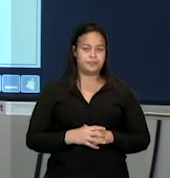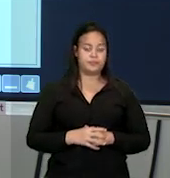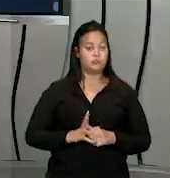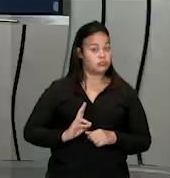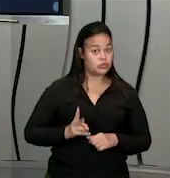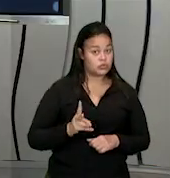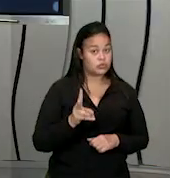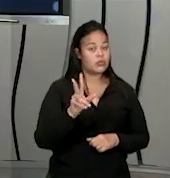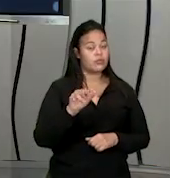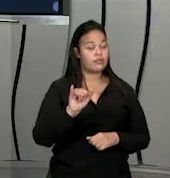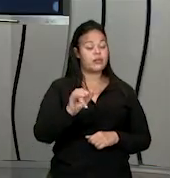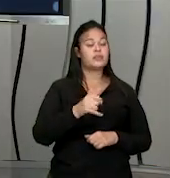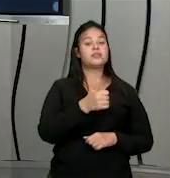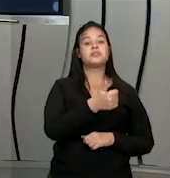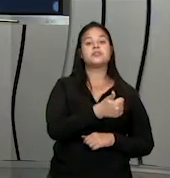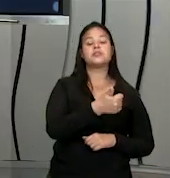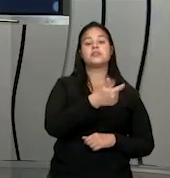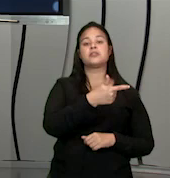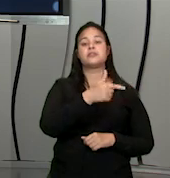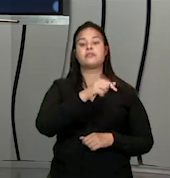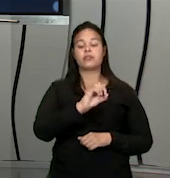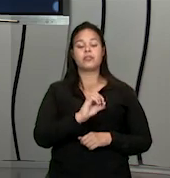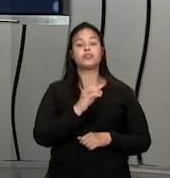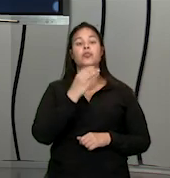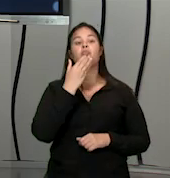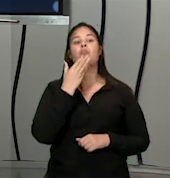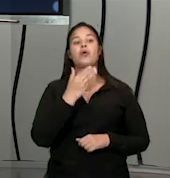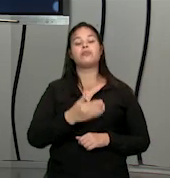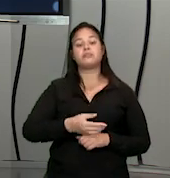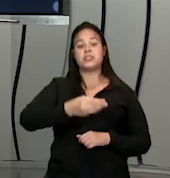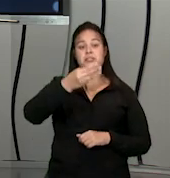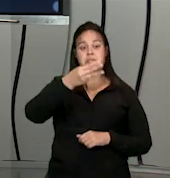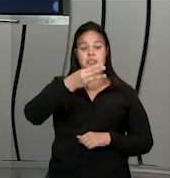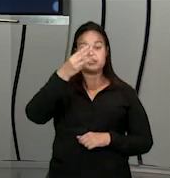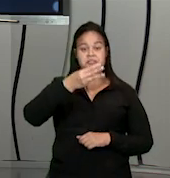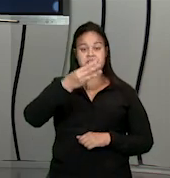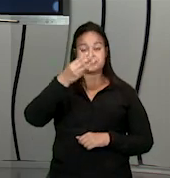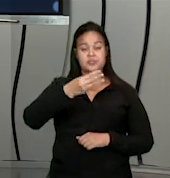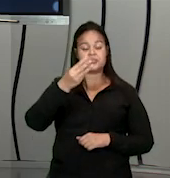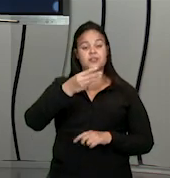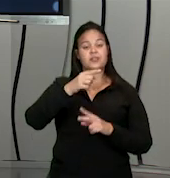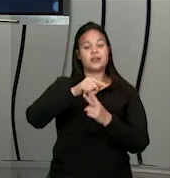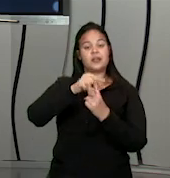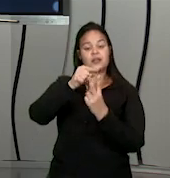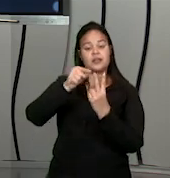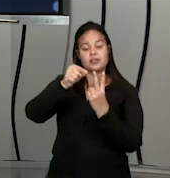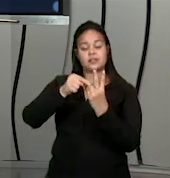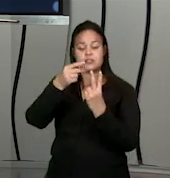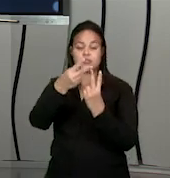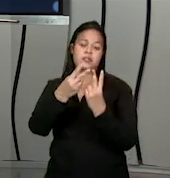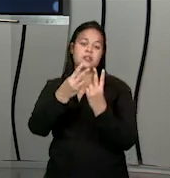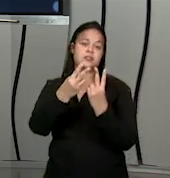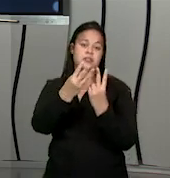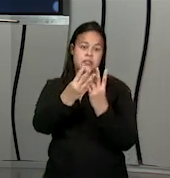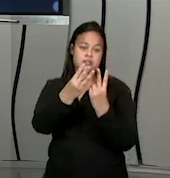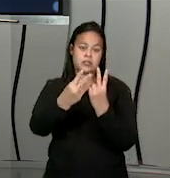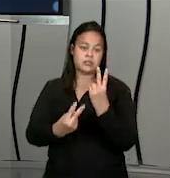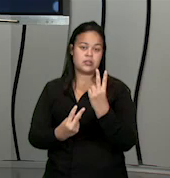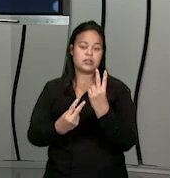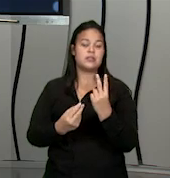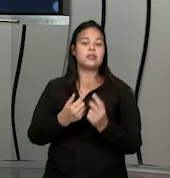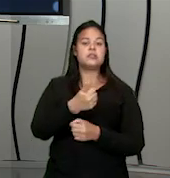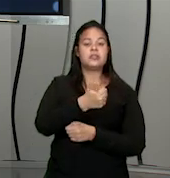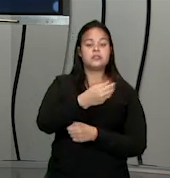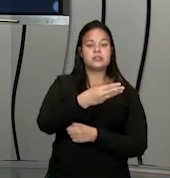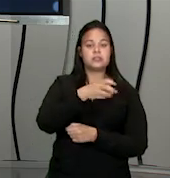continuar. 120 é o cá de cima aqui, ó. É o terceiro aqui de cima. Então, raiz de 3 sobre 2.